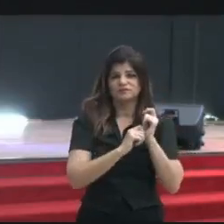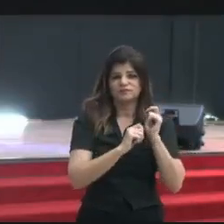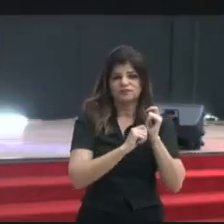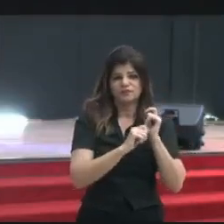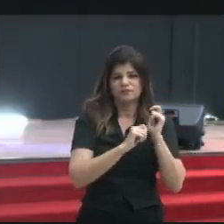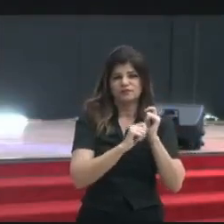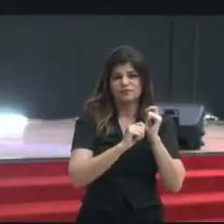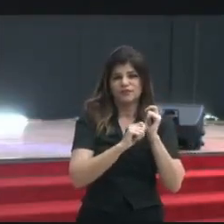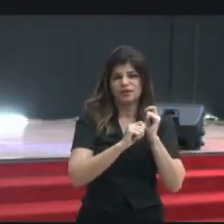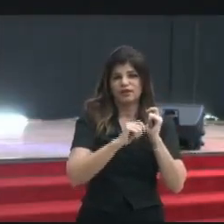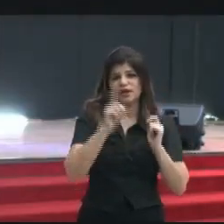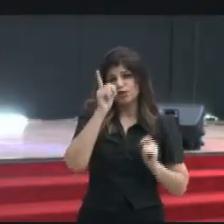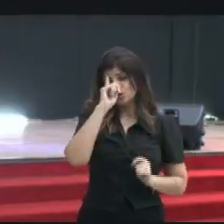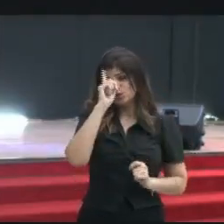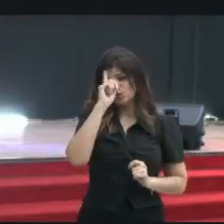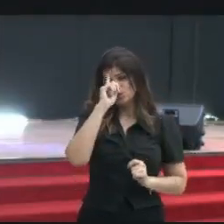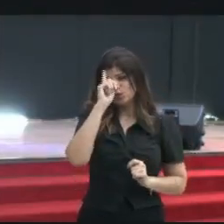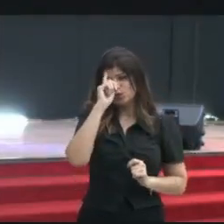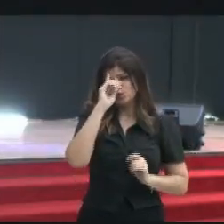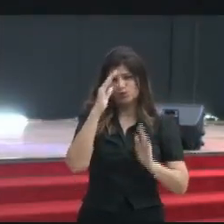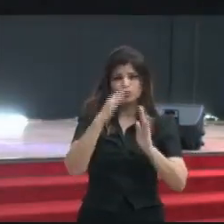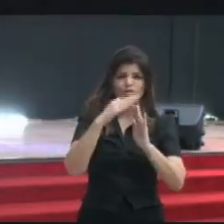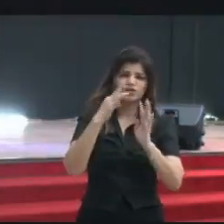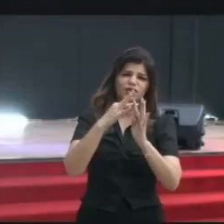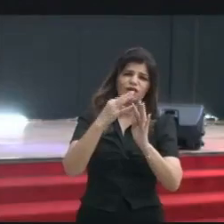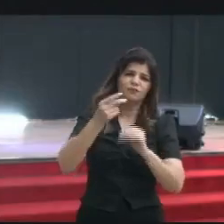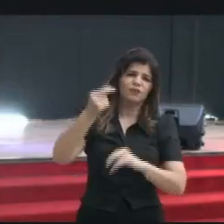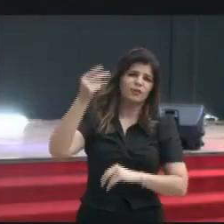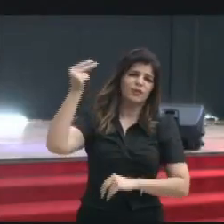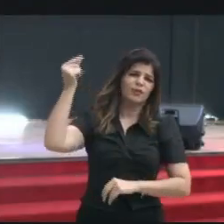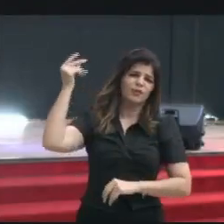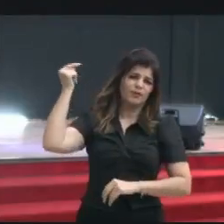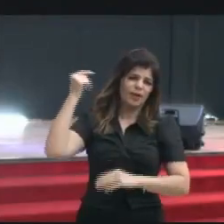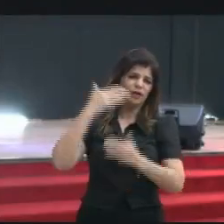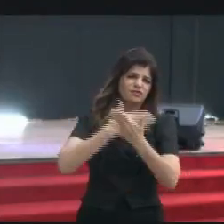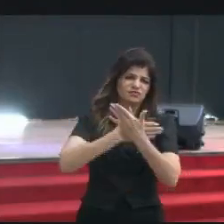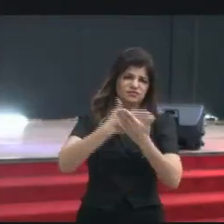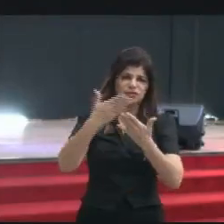o dia a dia da igreja nos primeiros dias.